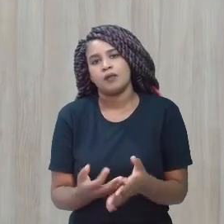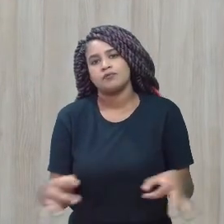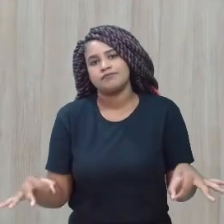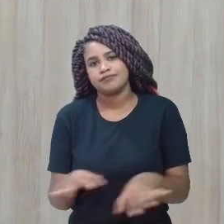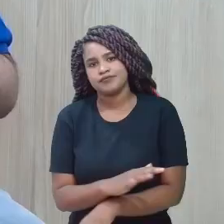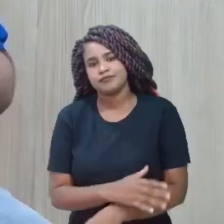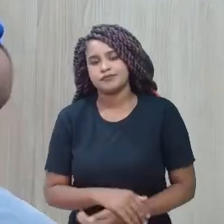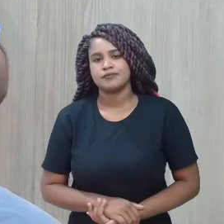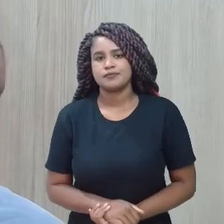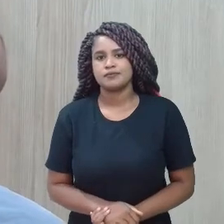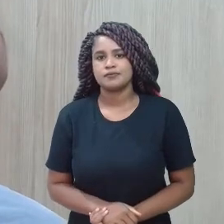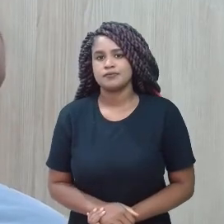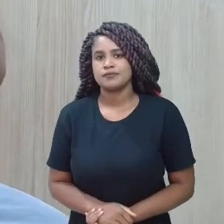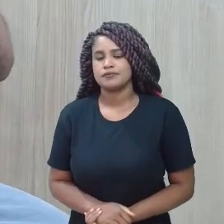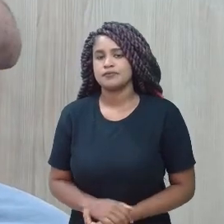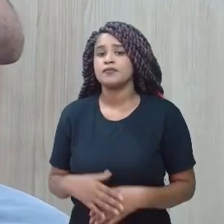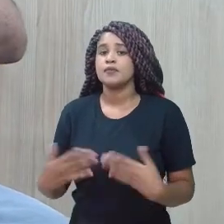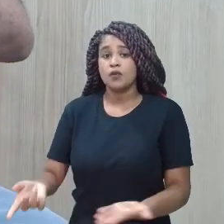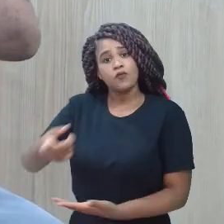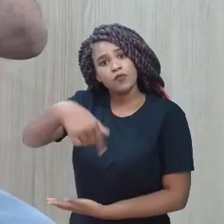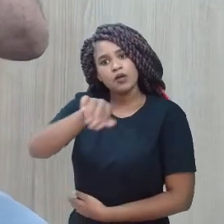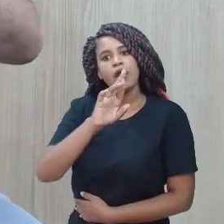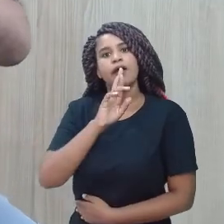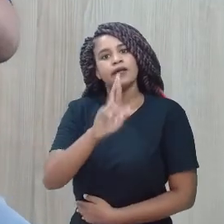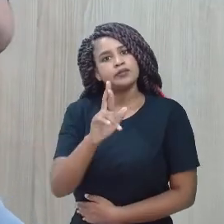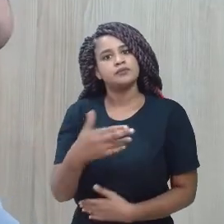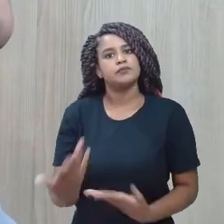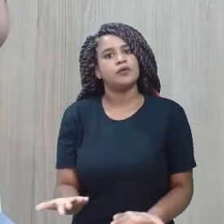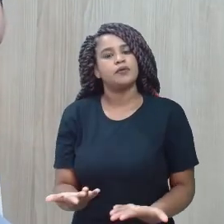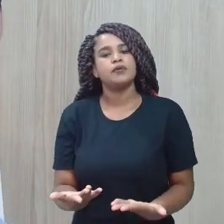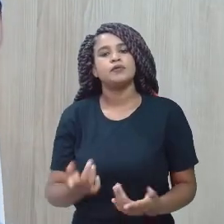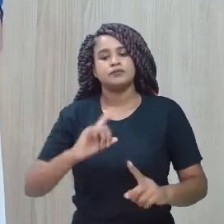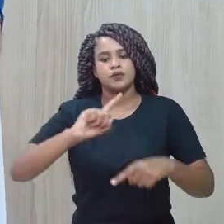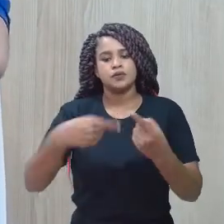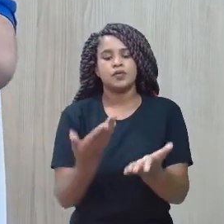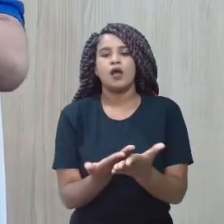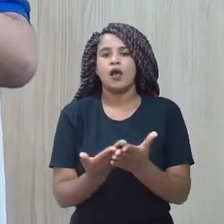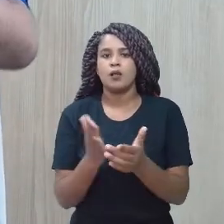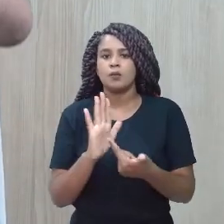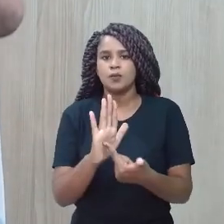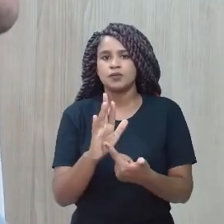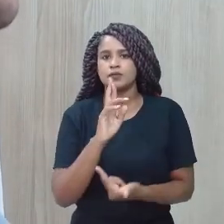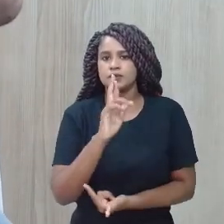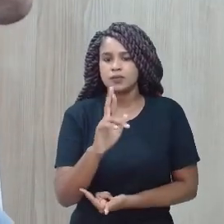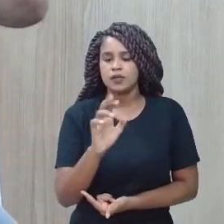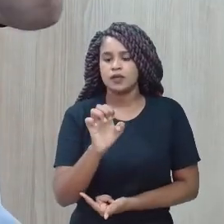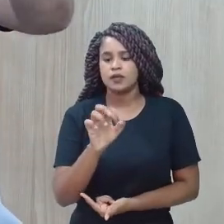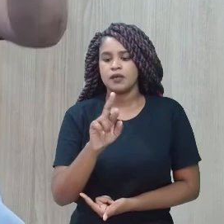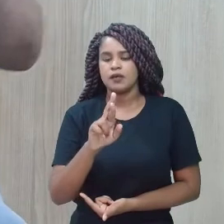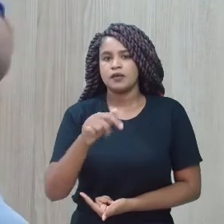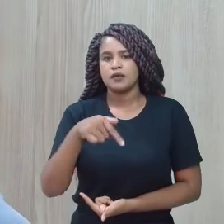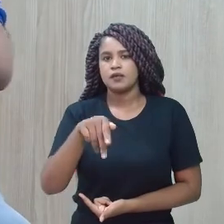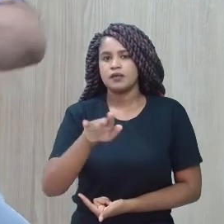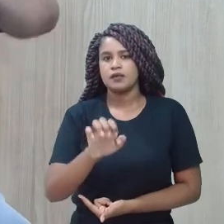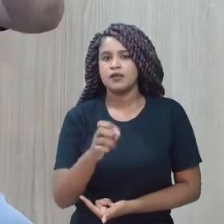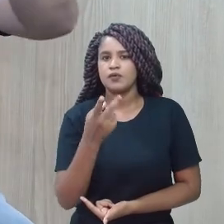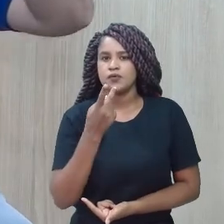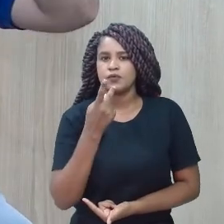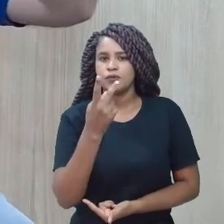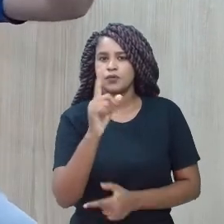hoje. Responde aí, Benson, não deixa de responder não, na próxima aula a gente volta com a resposta. O Eric dizendo, ele faz questão